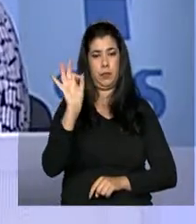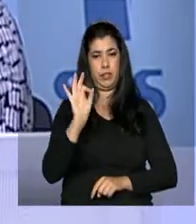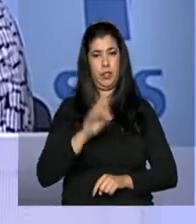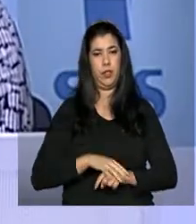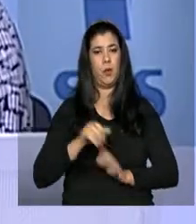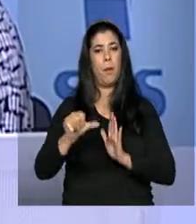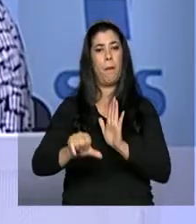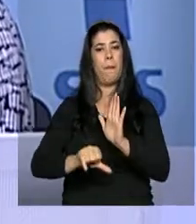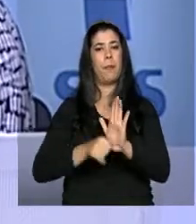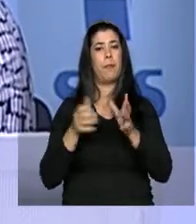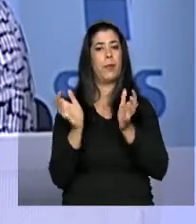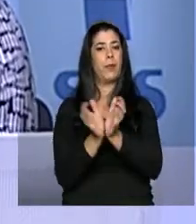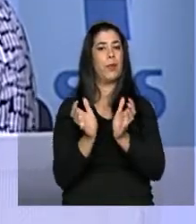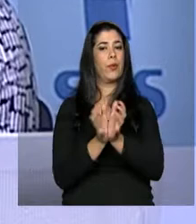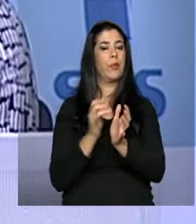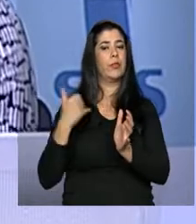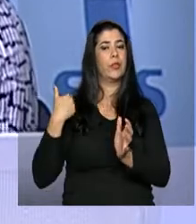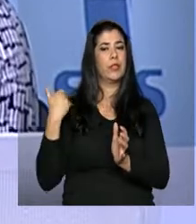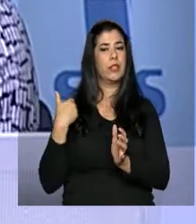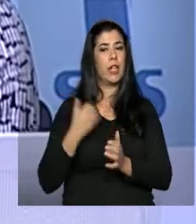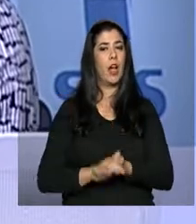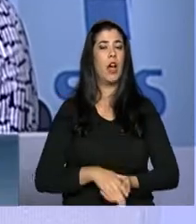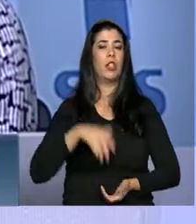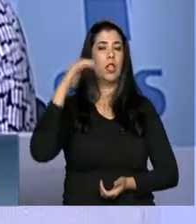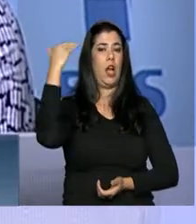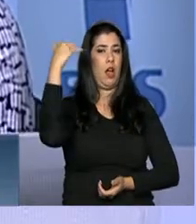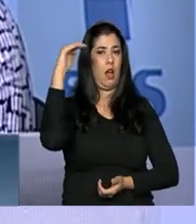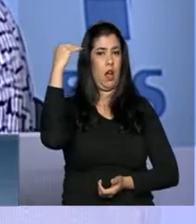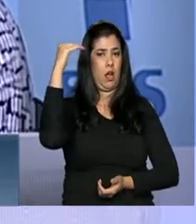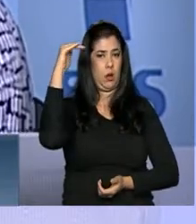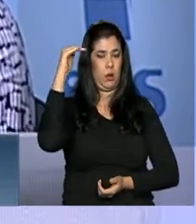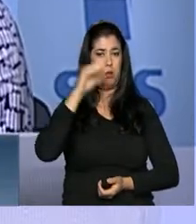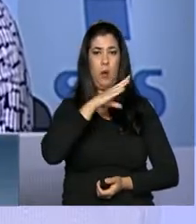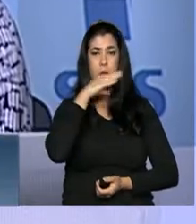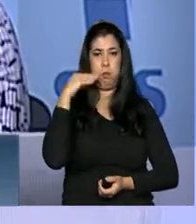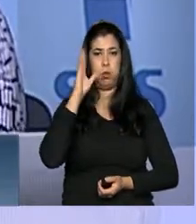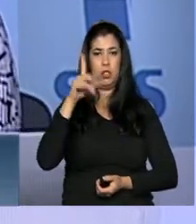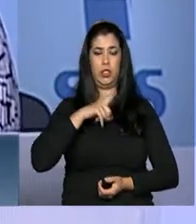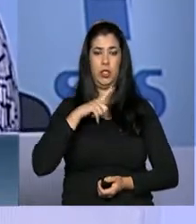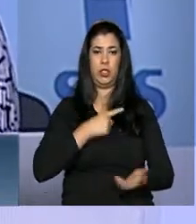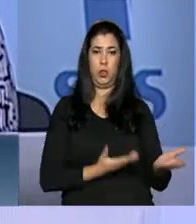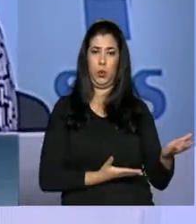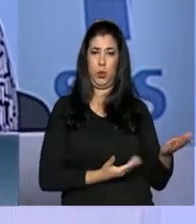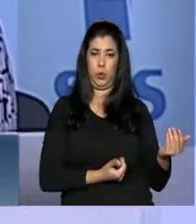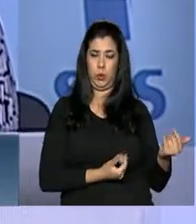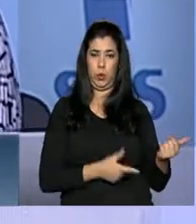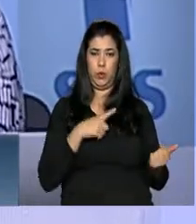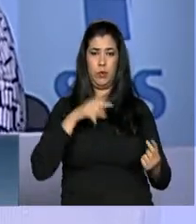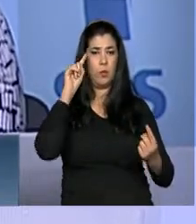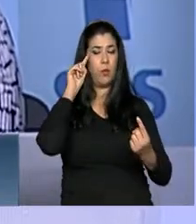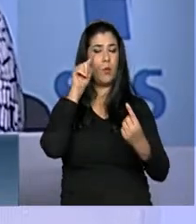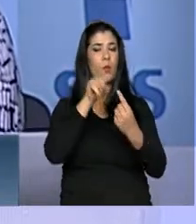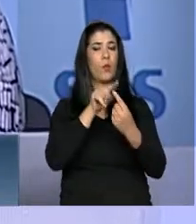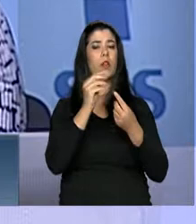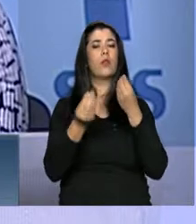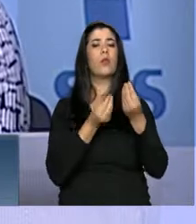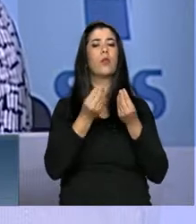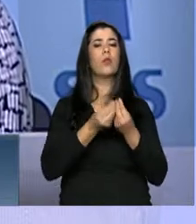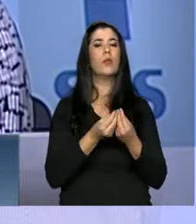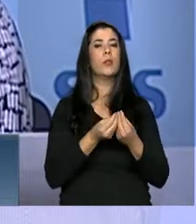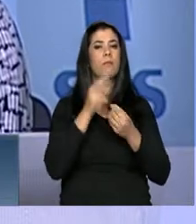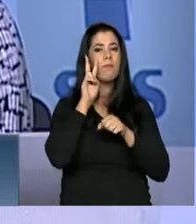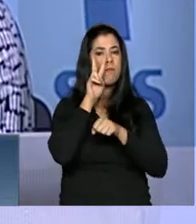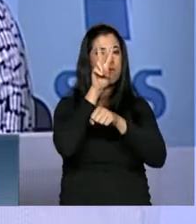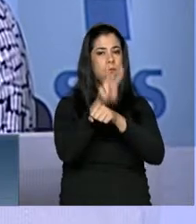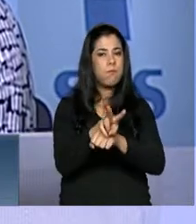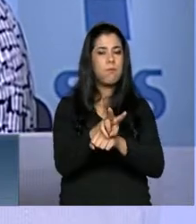primeiras faixas, né, estamos falando de adultos muito jovens, tem sido, então, um objeto de muita atenção